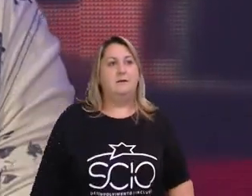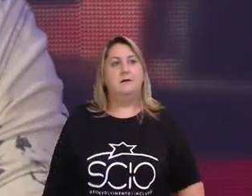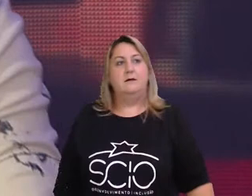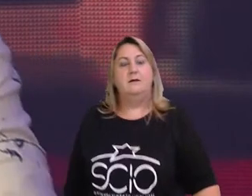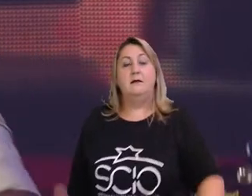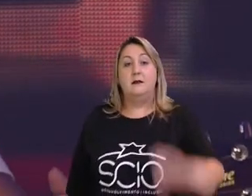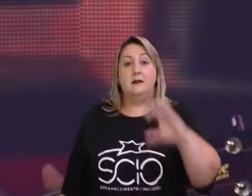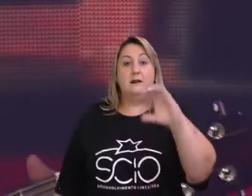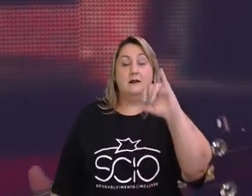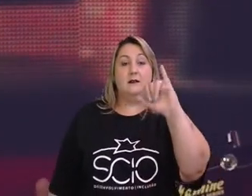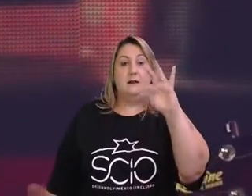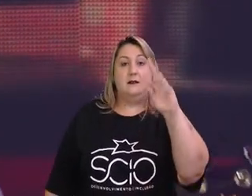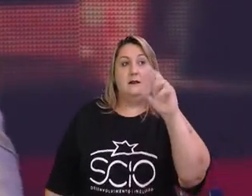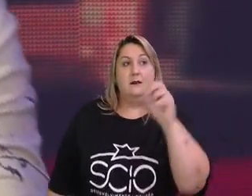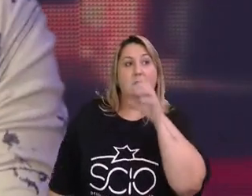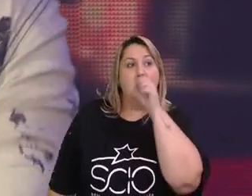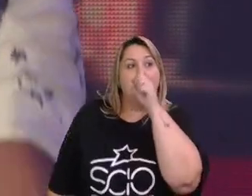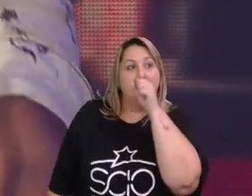Suco.